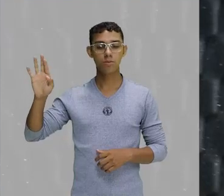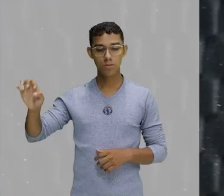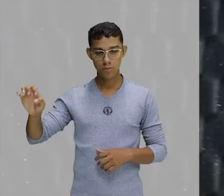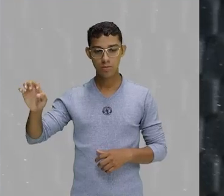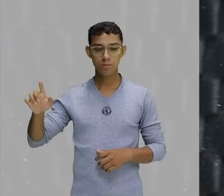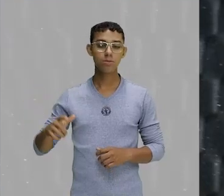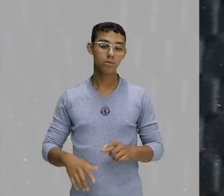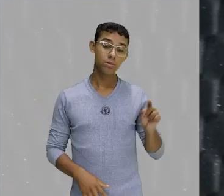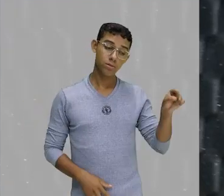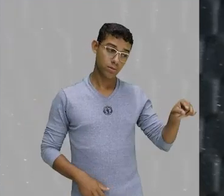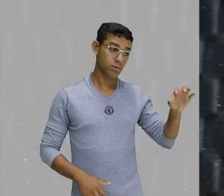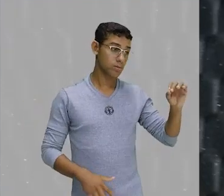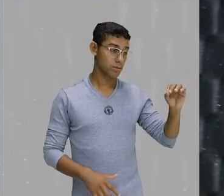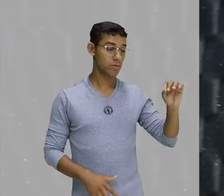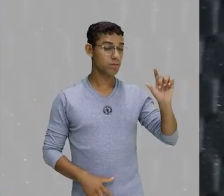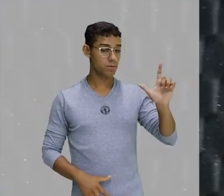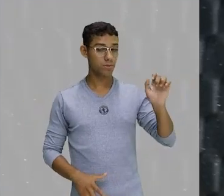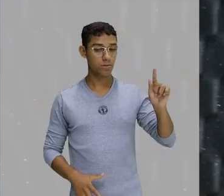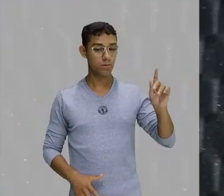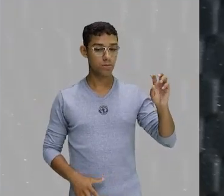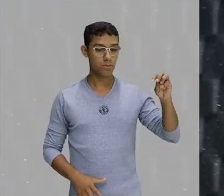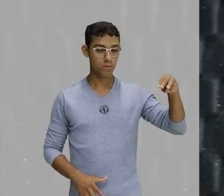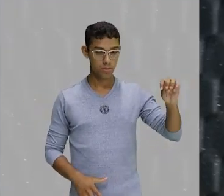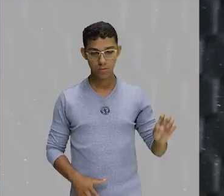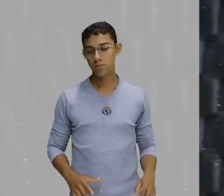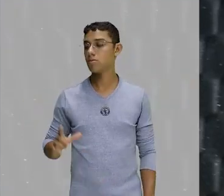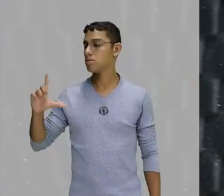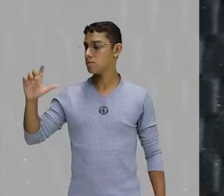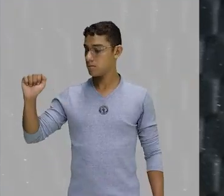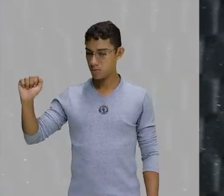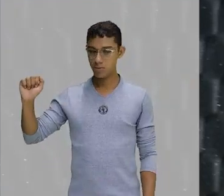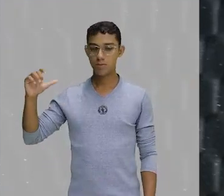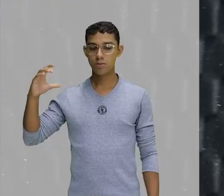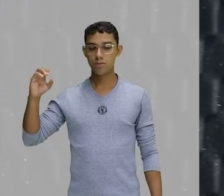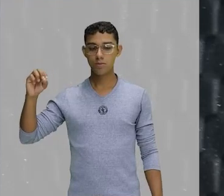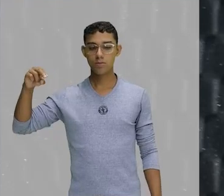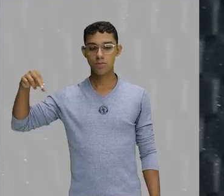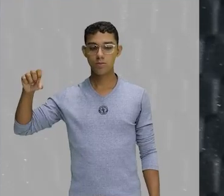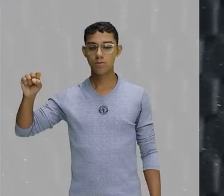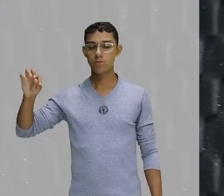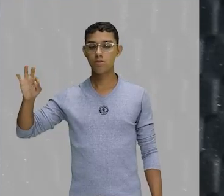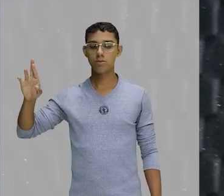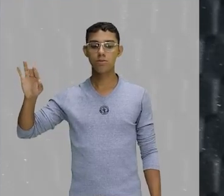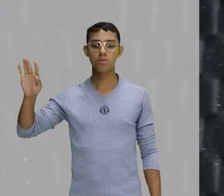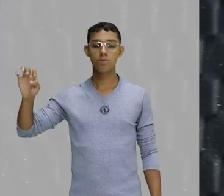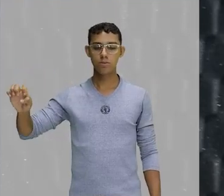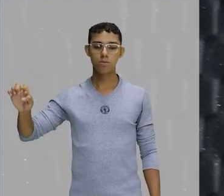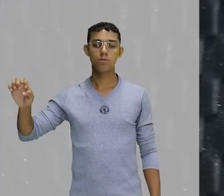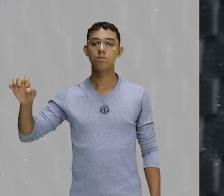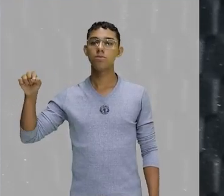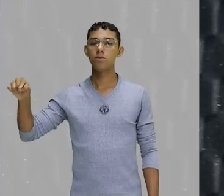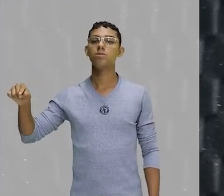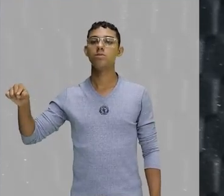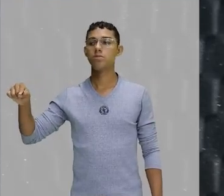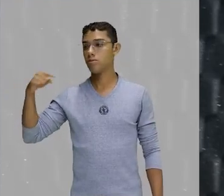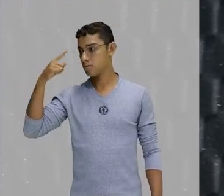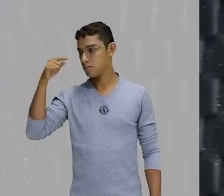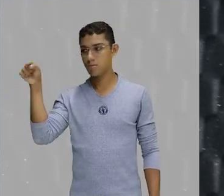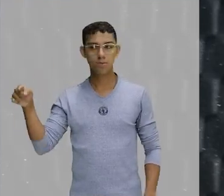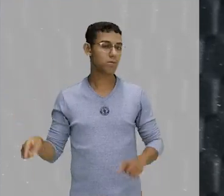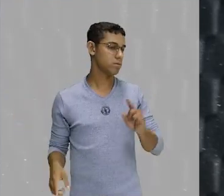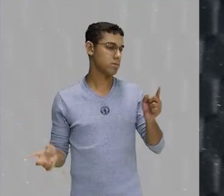português é o legume. Eu tenho la costumbre, que em português é